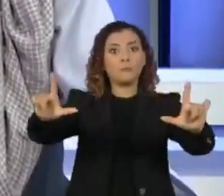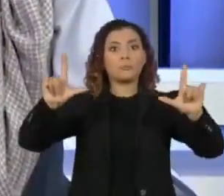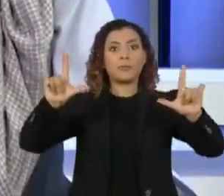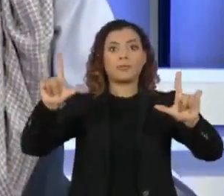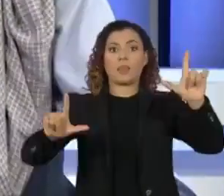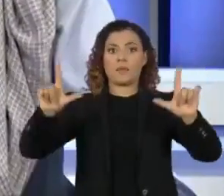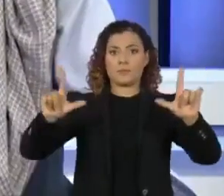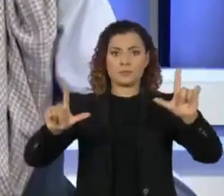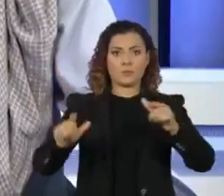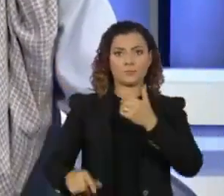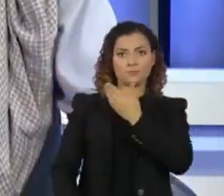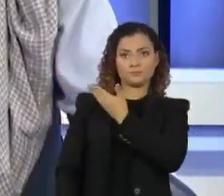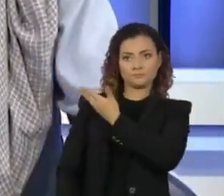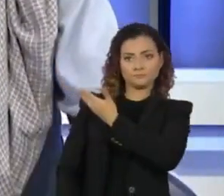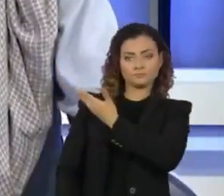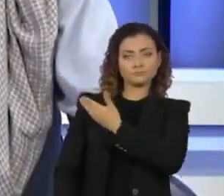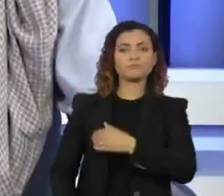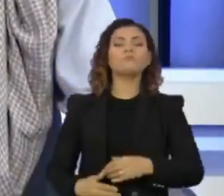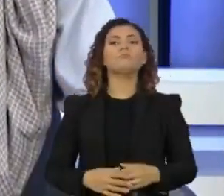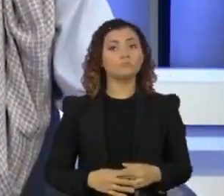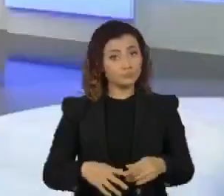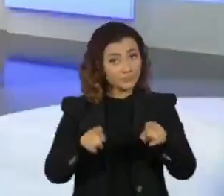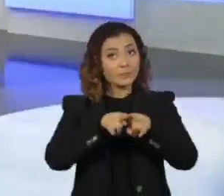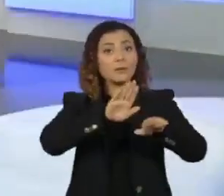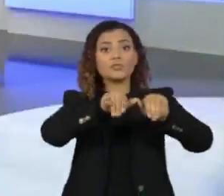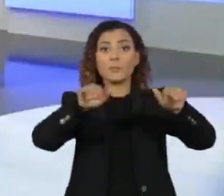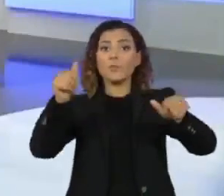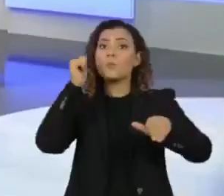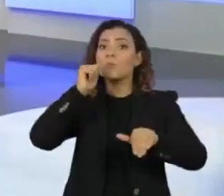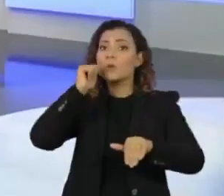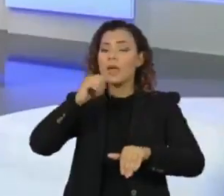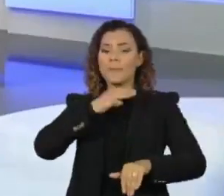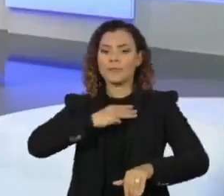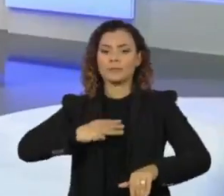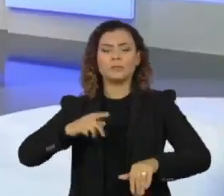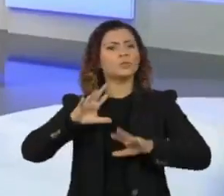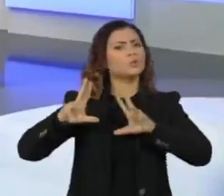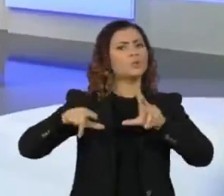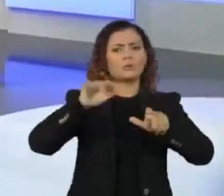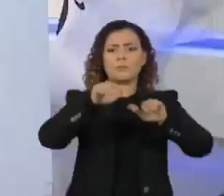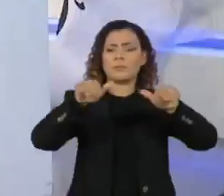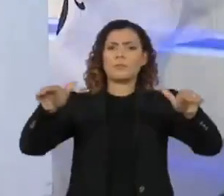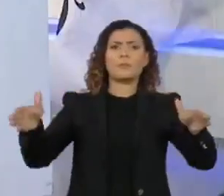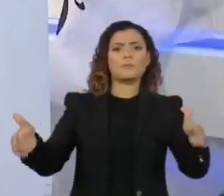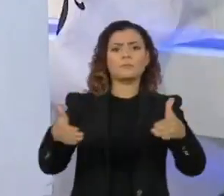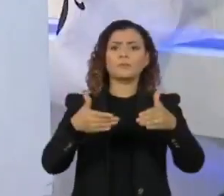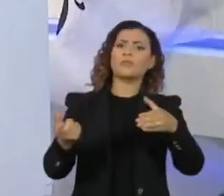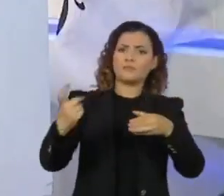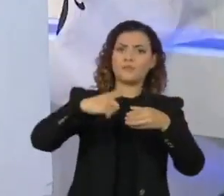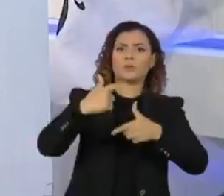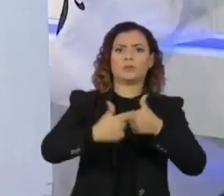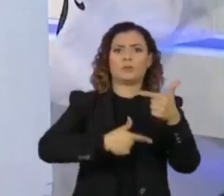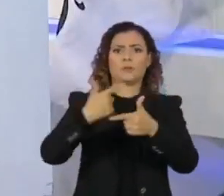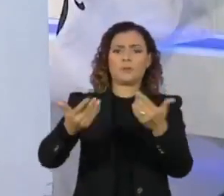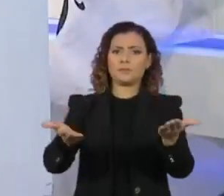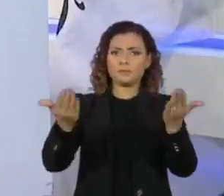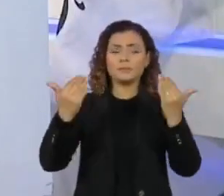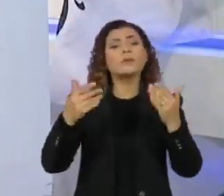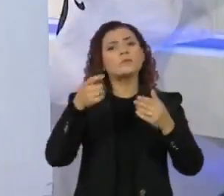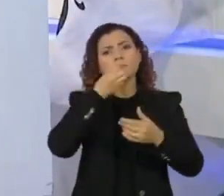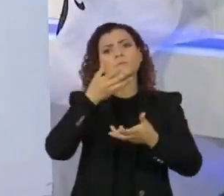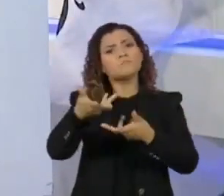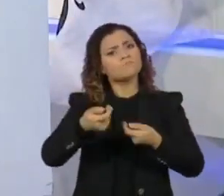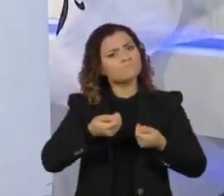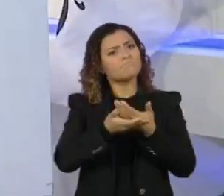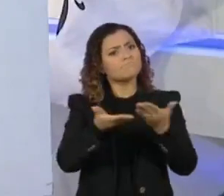nacional. Enamullah Samangani também convocou as mulheres, ministras e parlamentares a voltarem ao trabalho. Ele disse que elas são